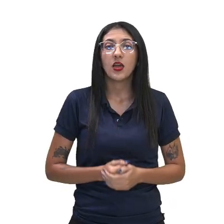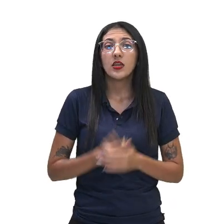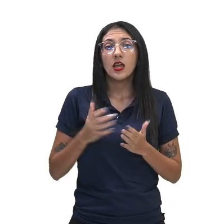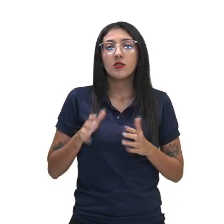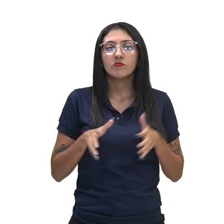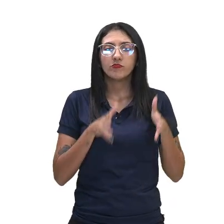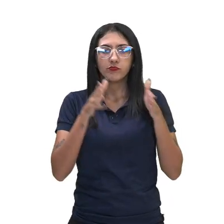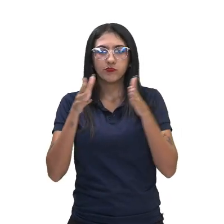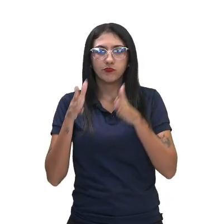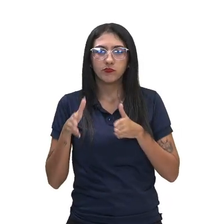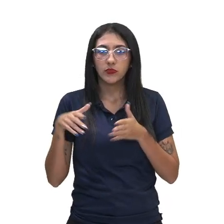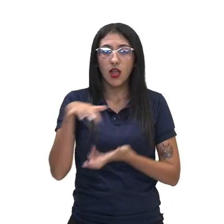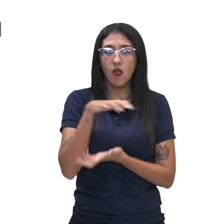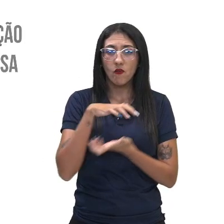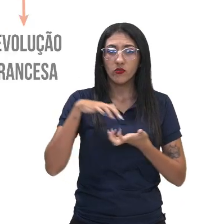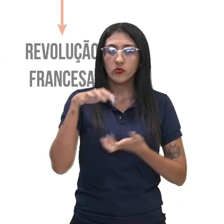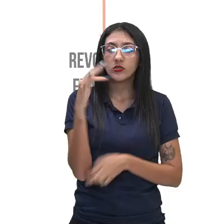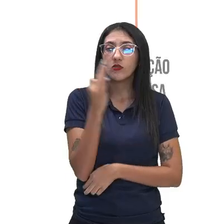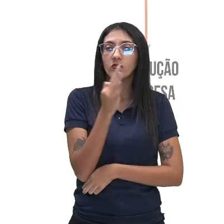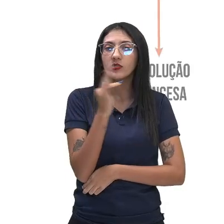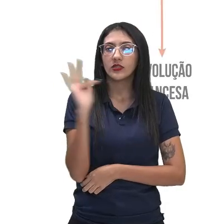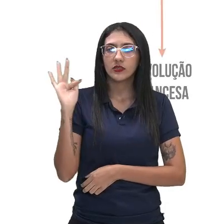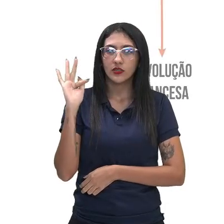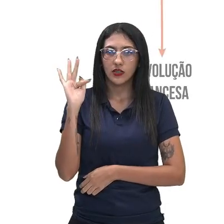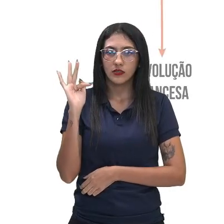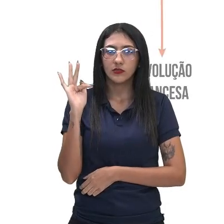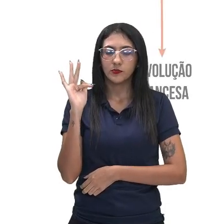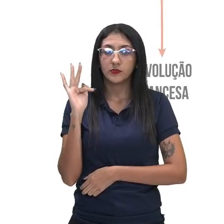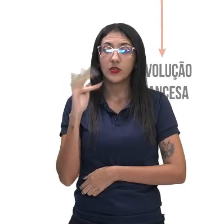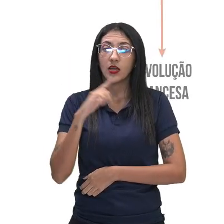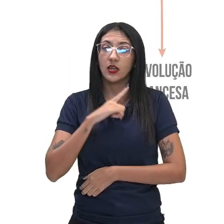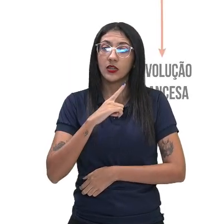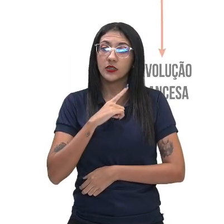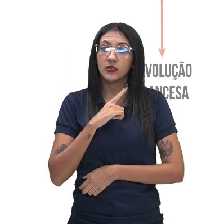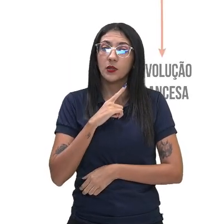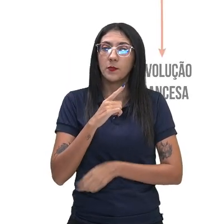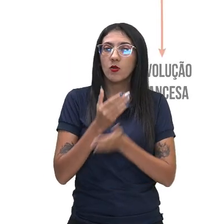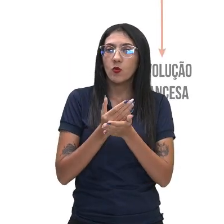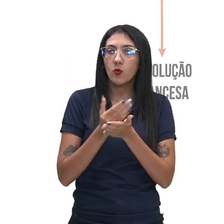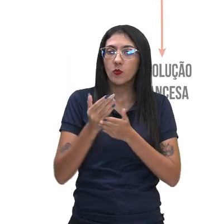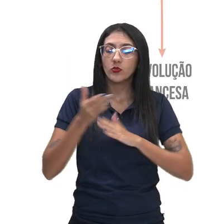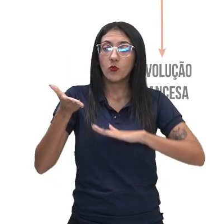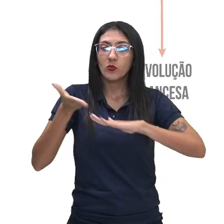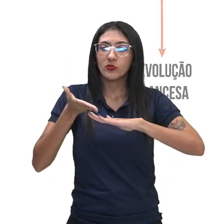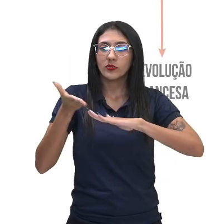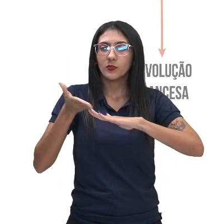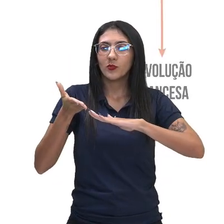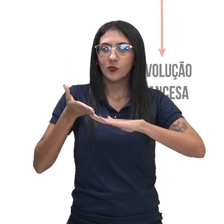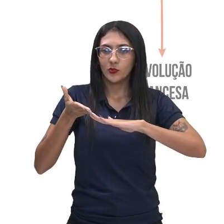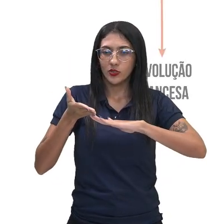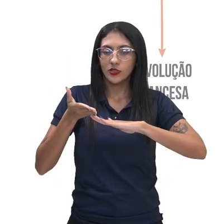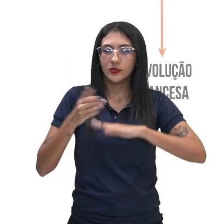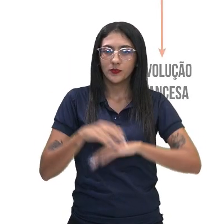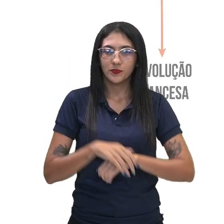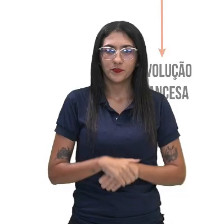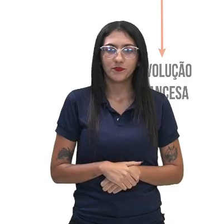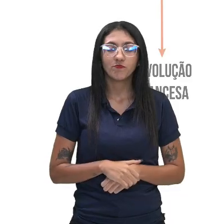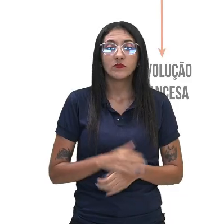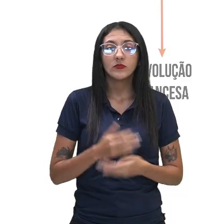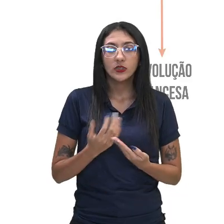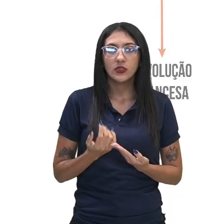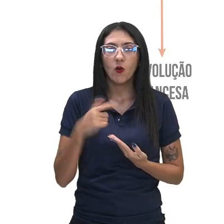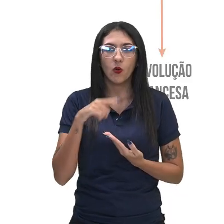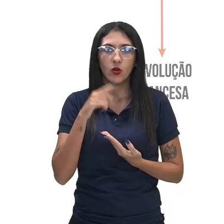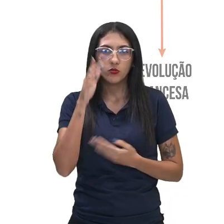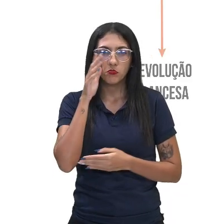a Revolução Francesa, que vai inaugurar a Idade Contemporânea. Então, dentro desse processo e